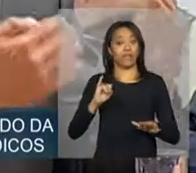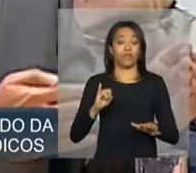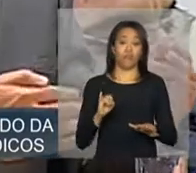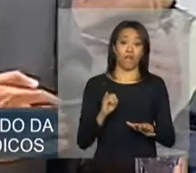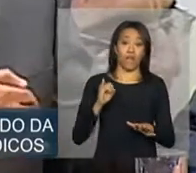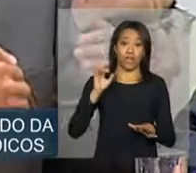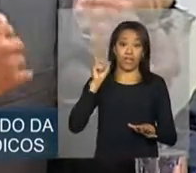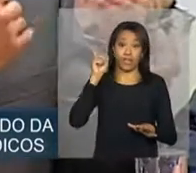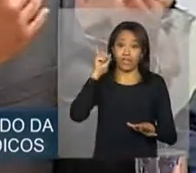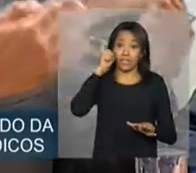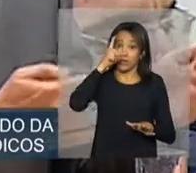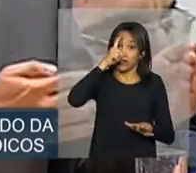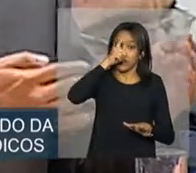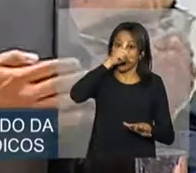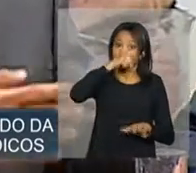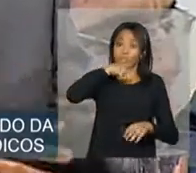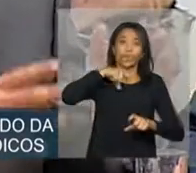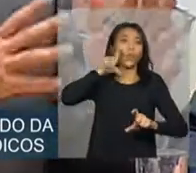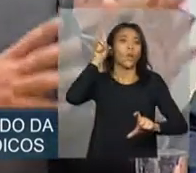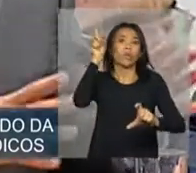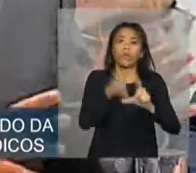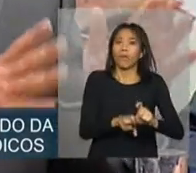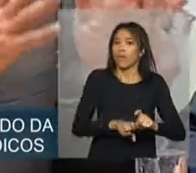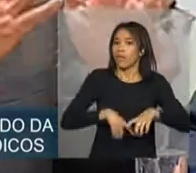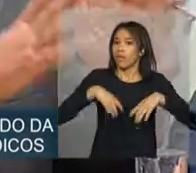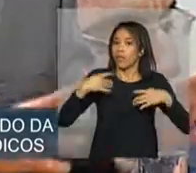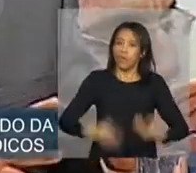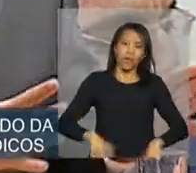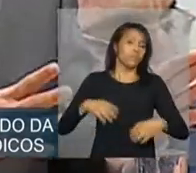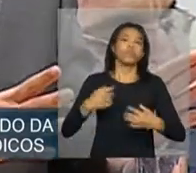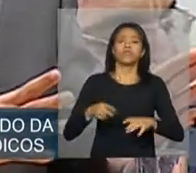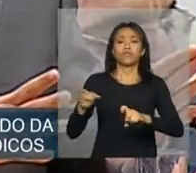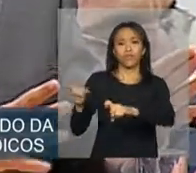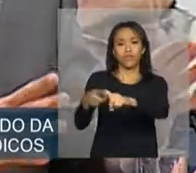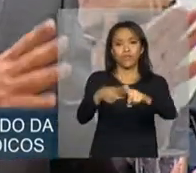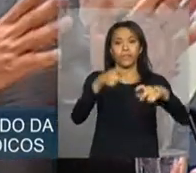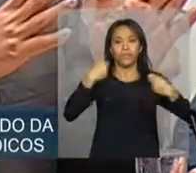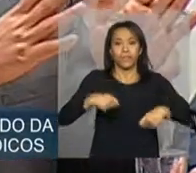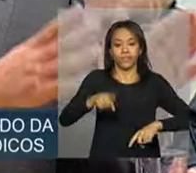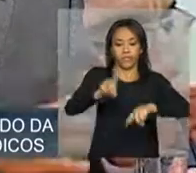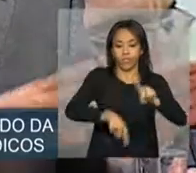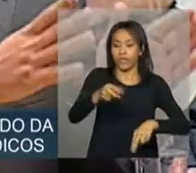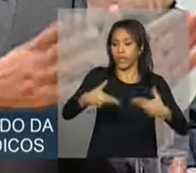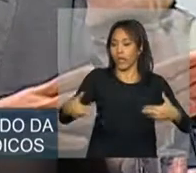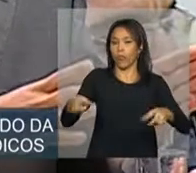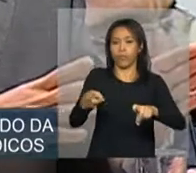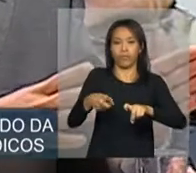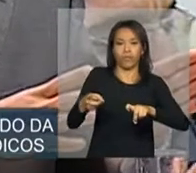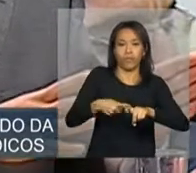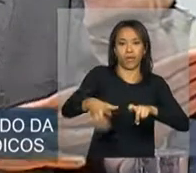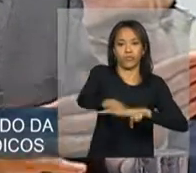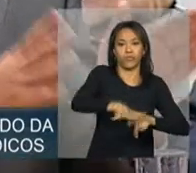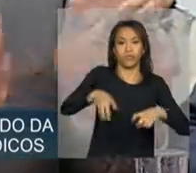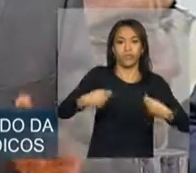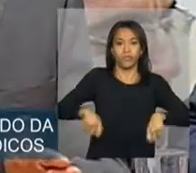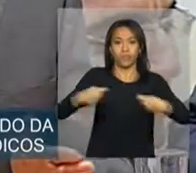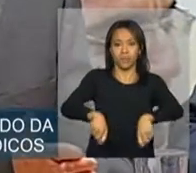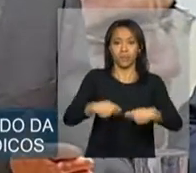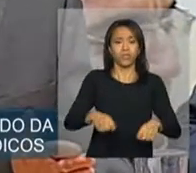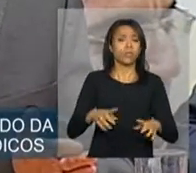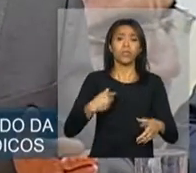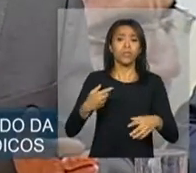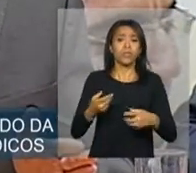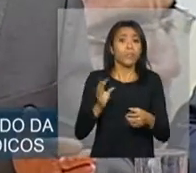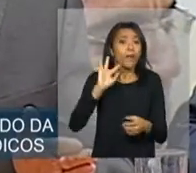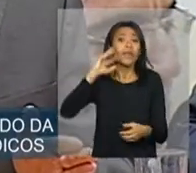uma iatrogenia dependência até o canal por determinados equipamentos que muitas vezes não tão lá para resolver